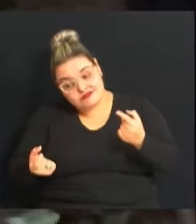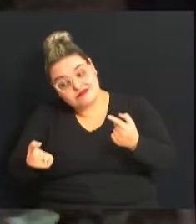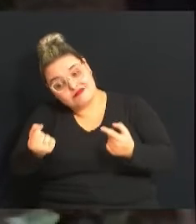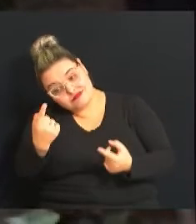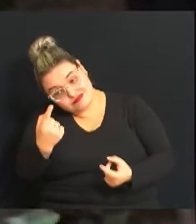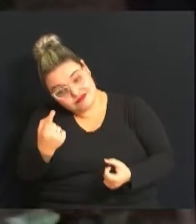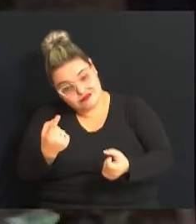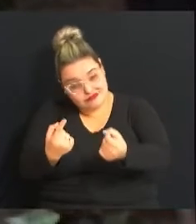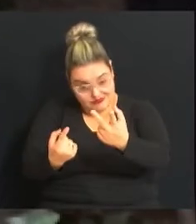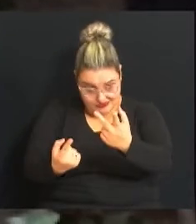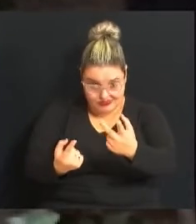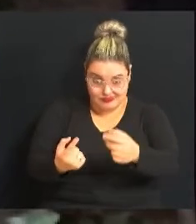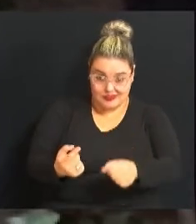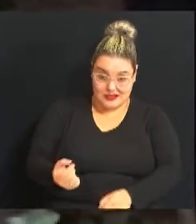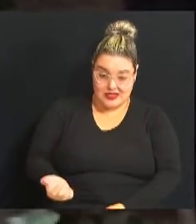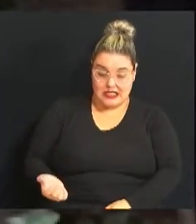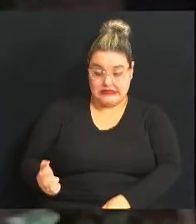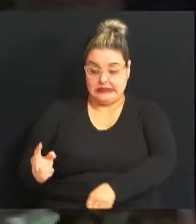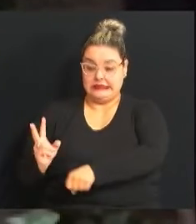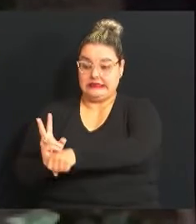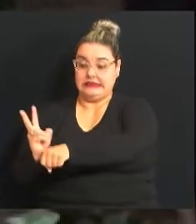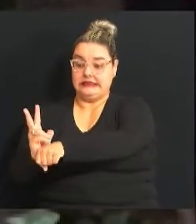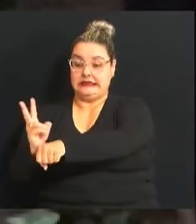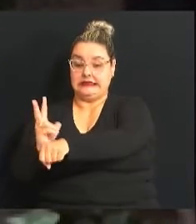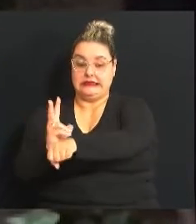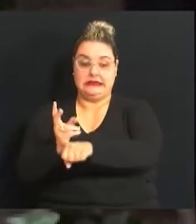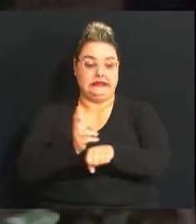nichos protegidos,